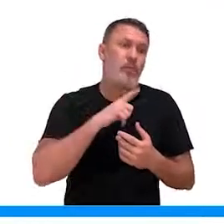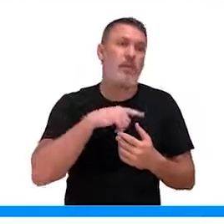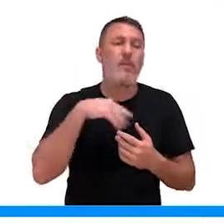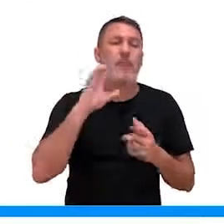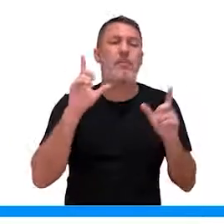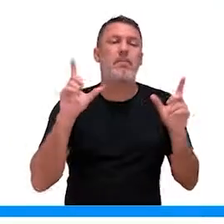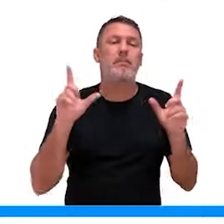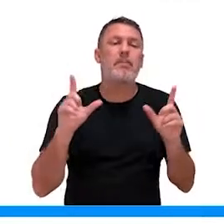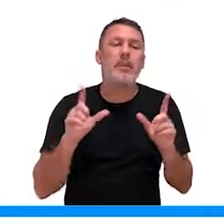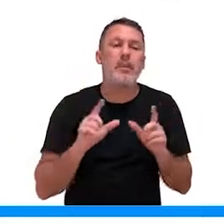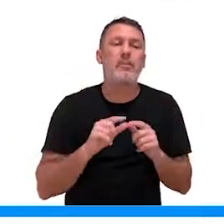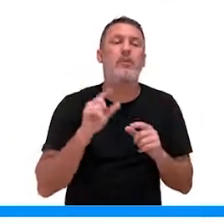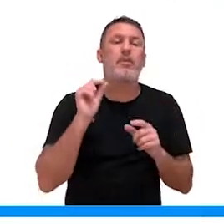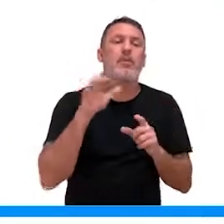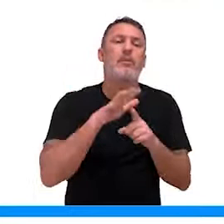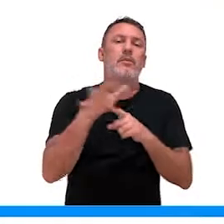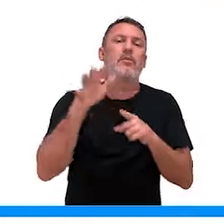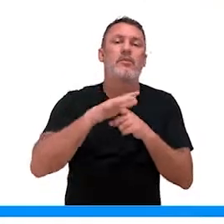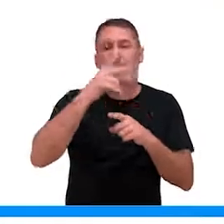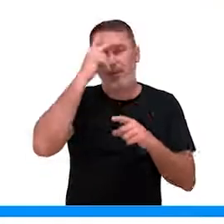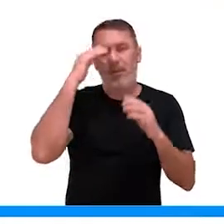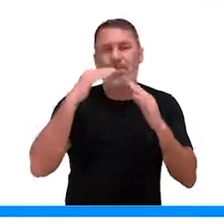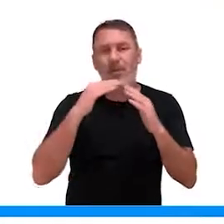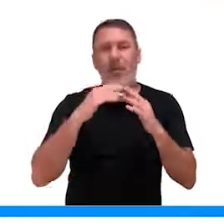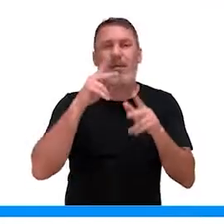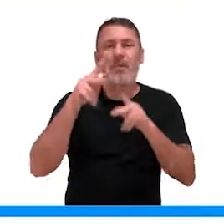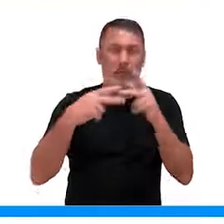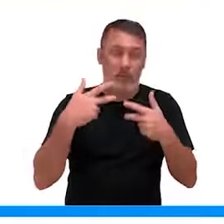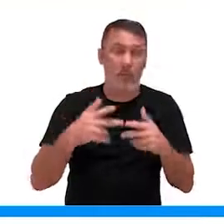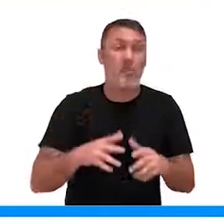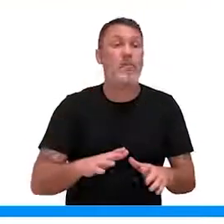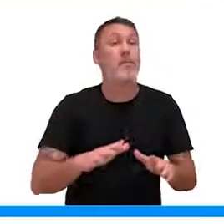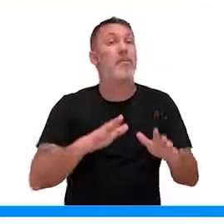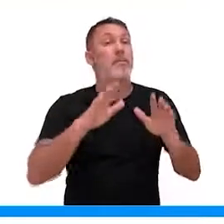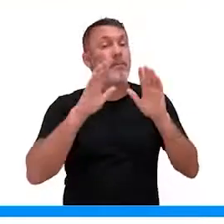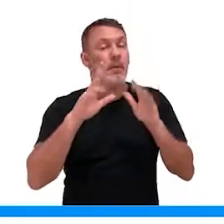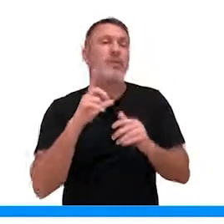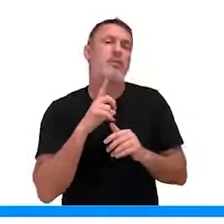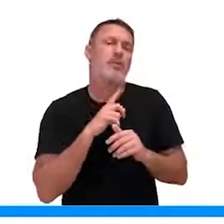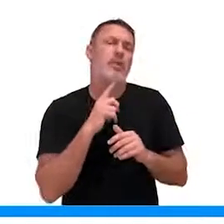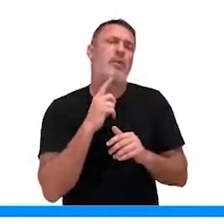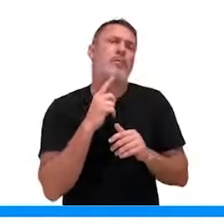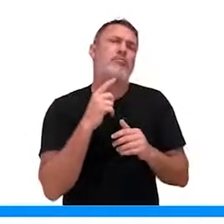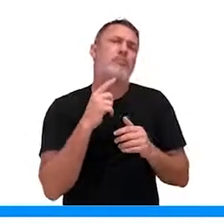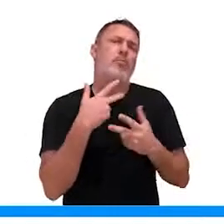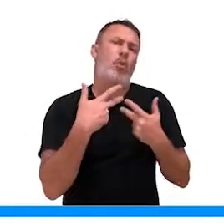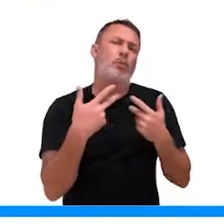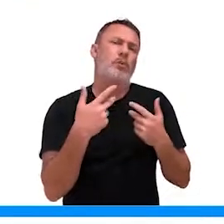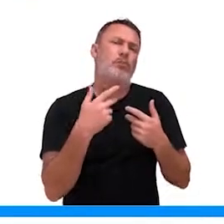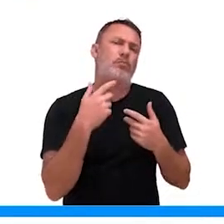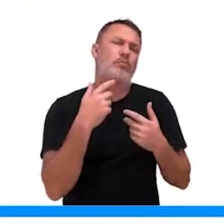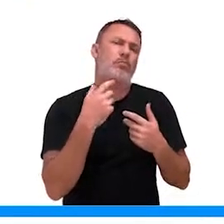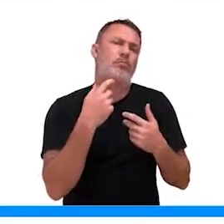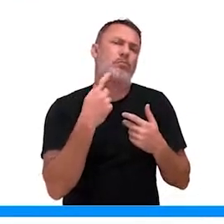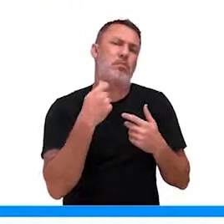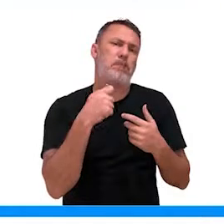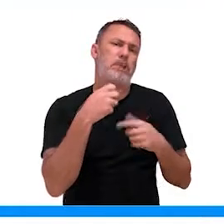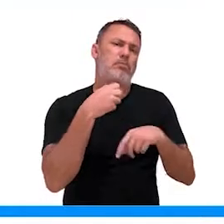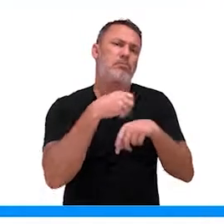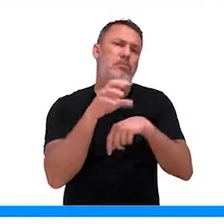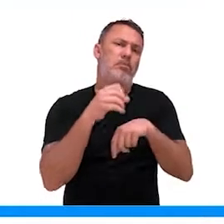menor densidade demográfica. Porém, nós temos aqui que destacar algumas coisas, principalmente a partir da década